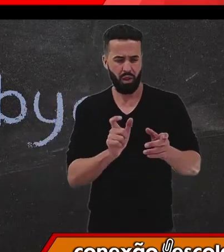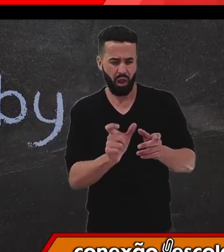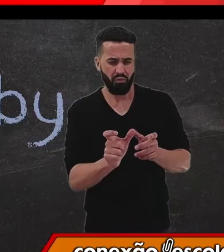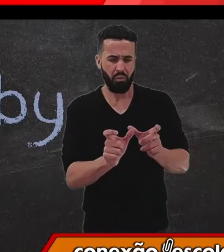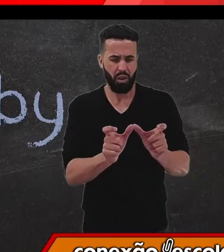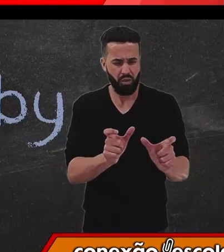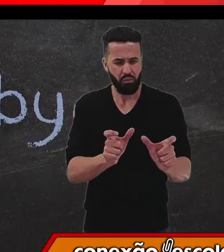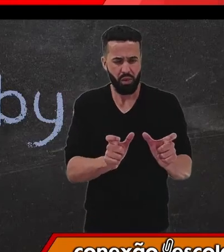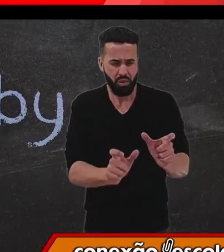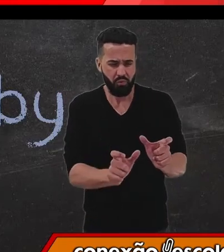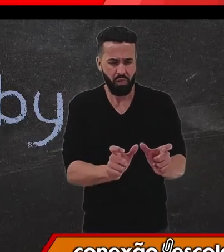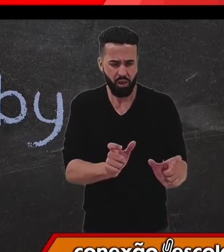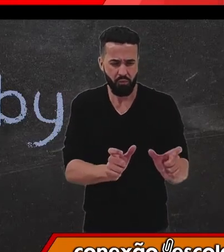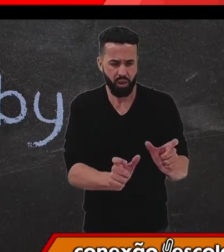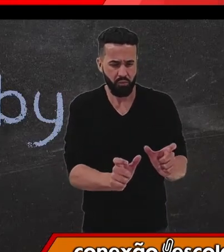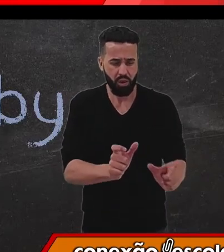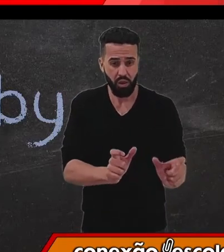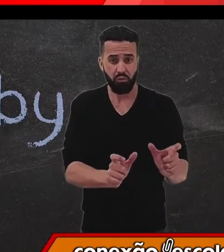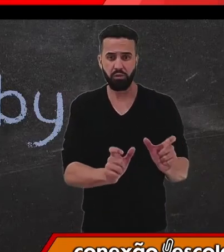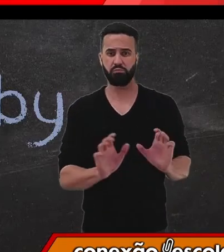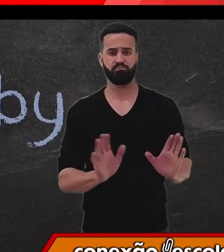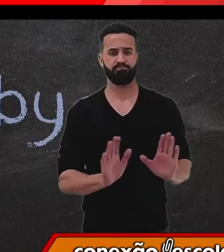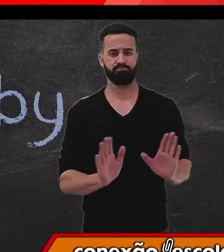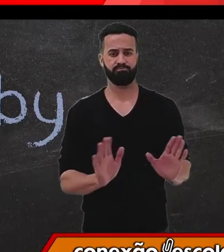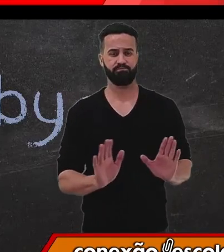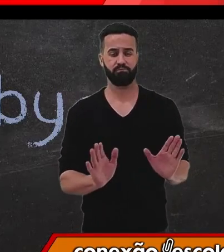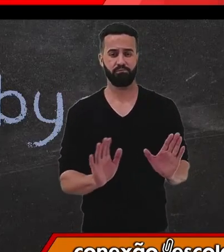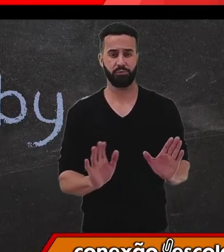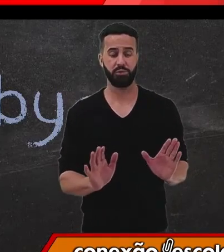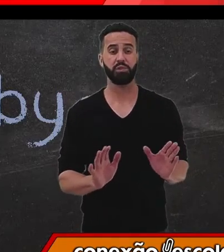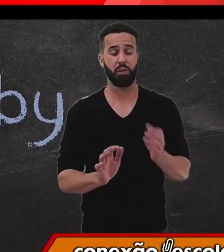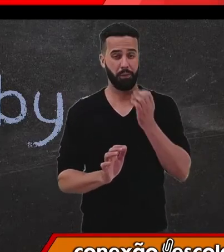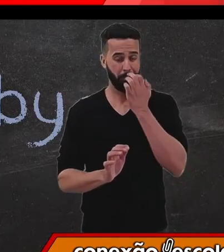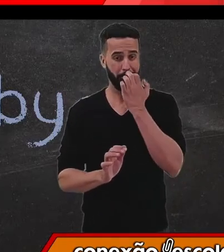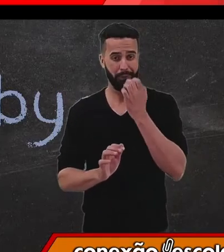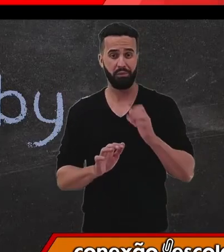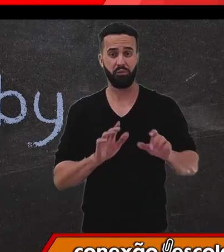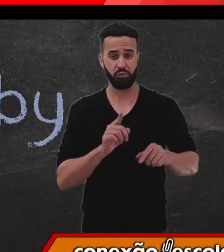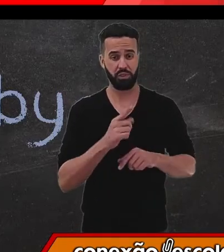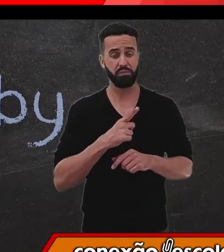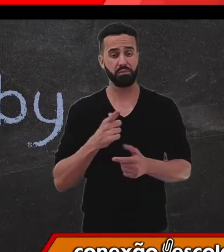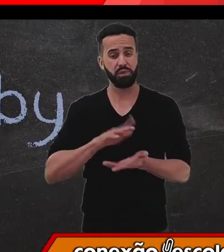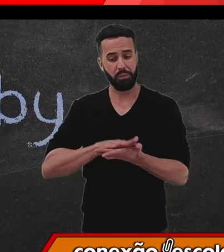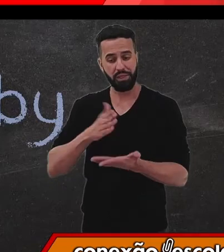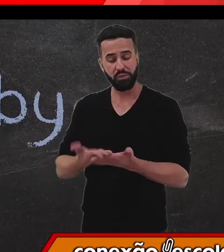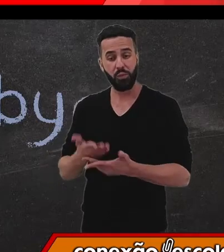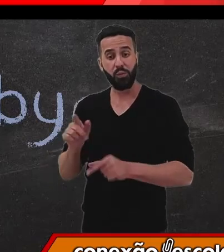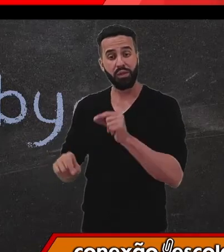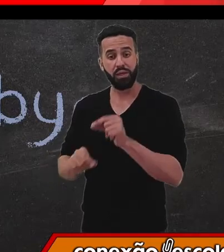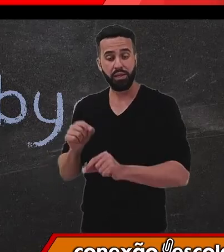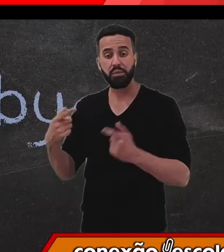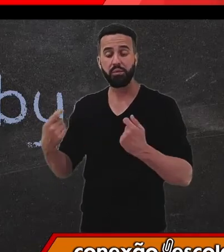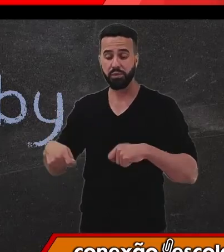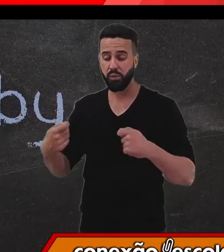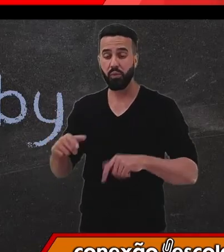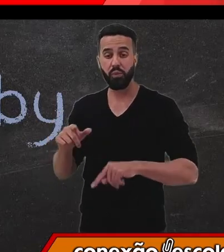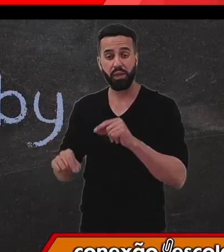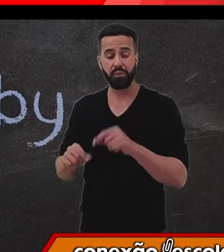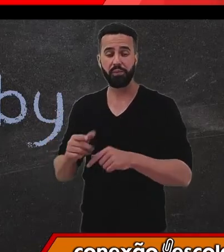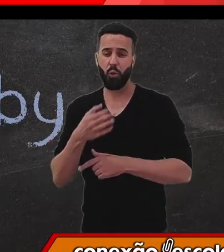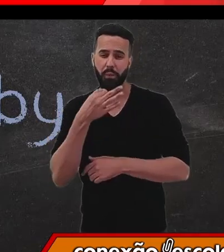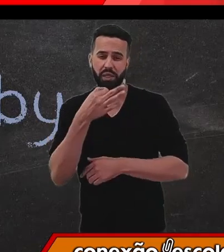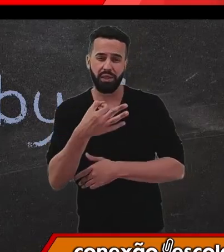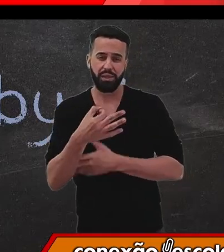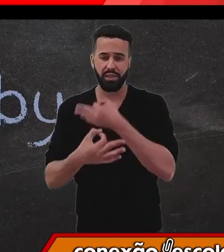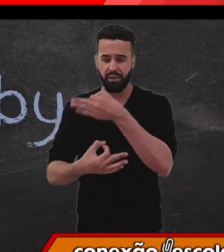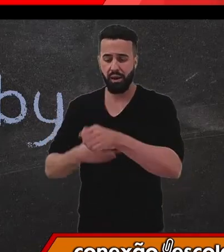assim vai montando o texto sem mudar a ideia daquele texto original. Mas a sua interpretação, você pode colocar as suas